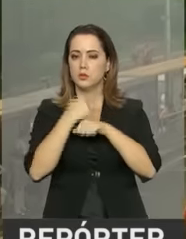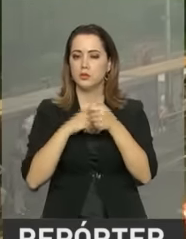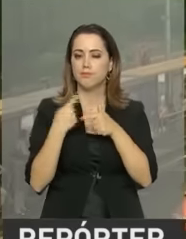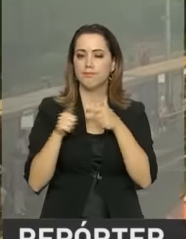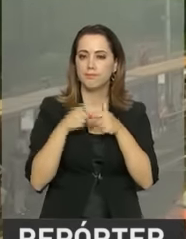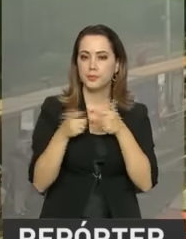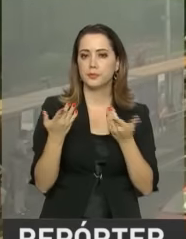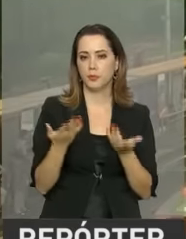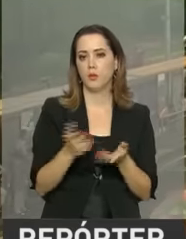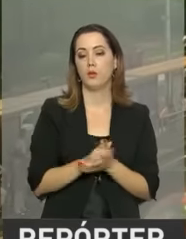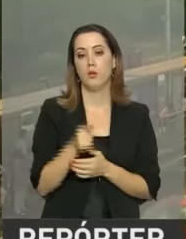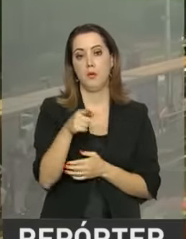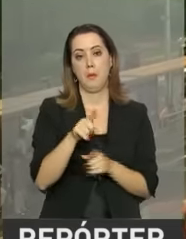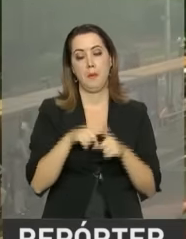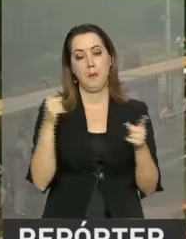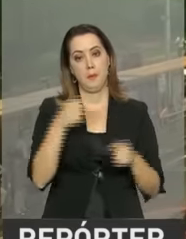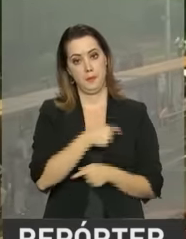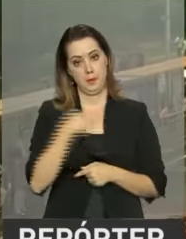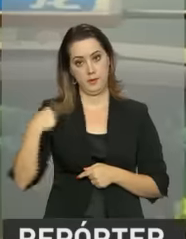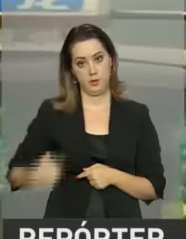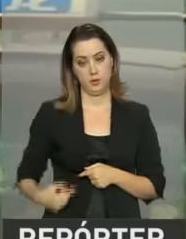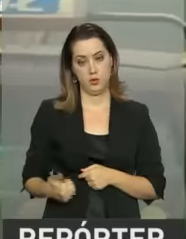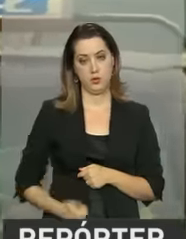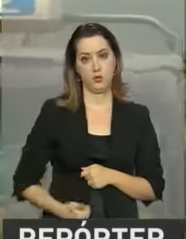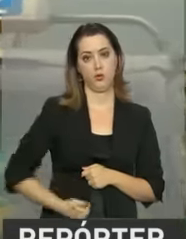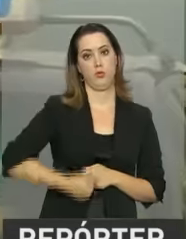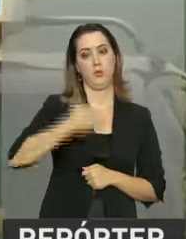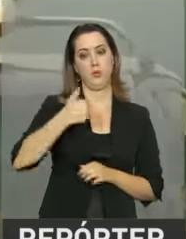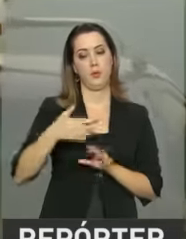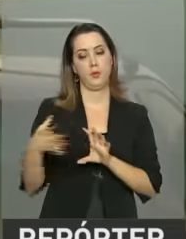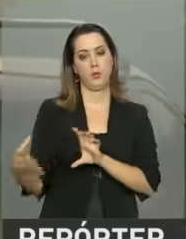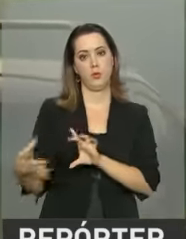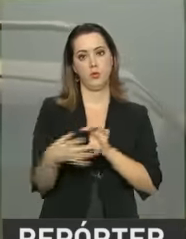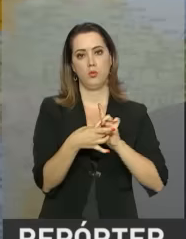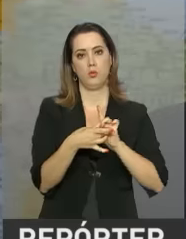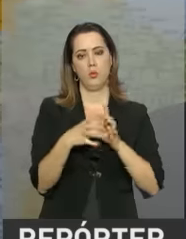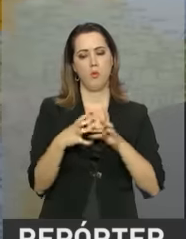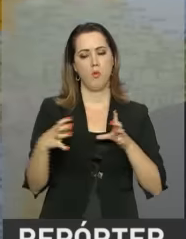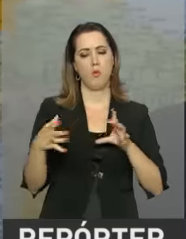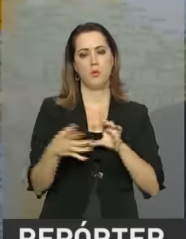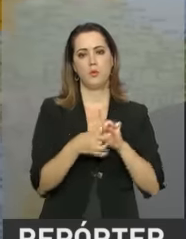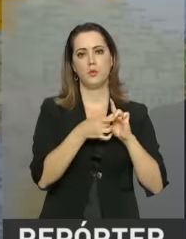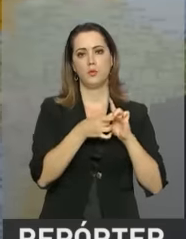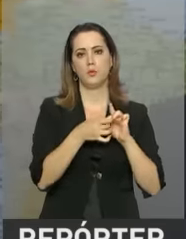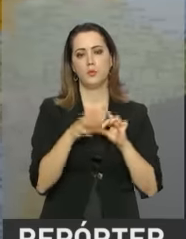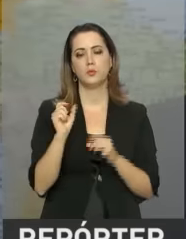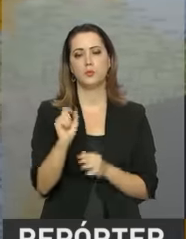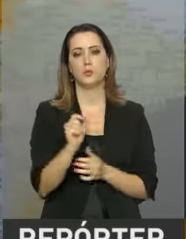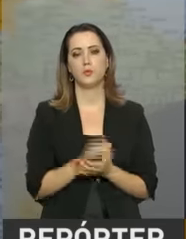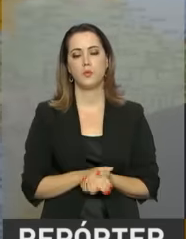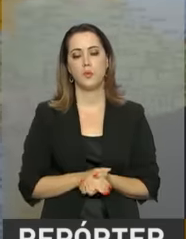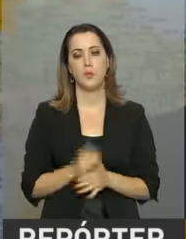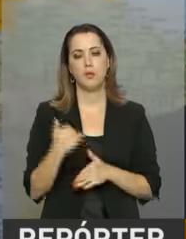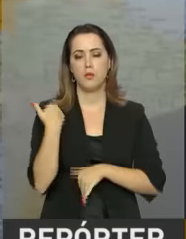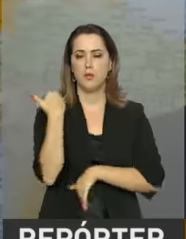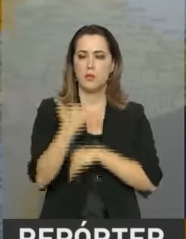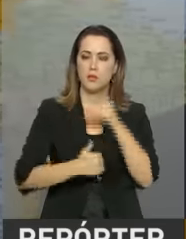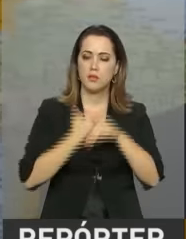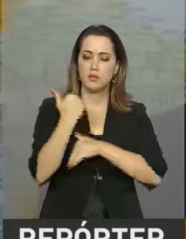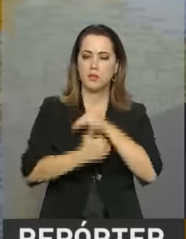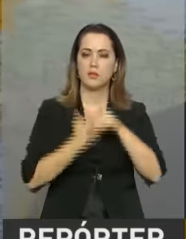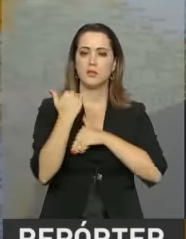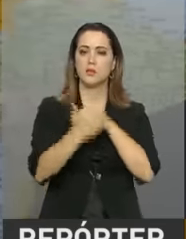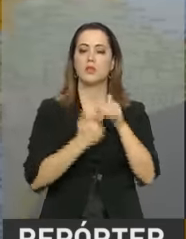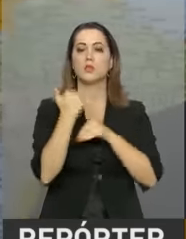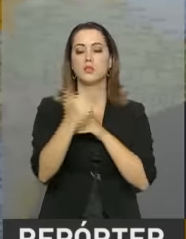mas o país asiático segue como maior parceiro comercial do Brasil cresceu rapidamente até meados dos anos 2000 e se Manteve